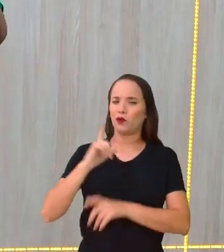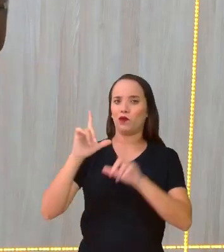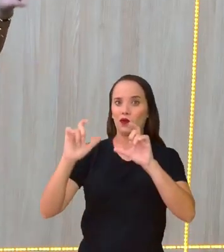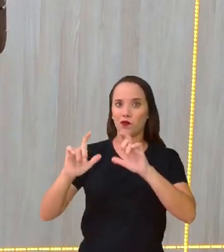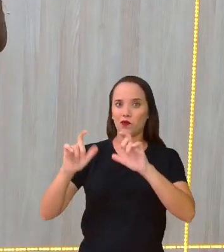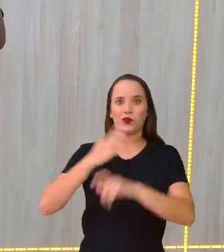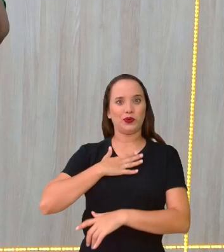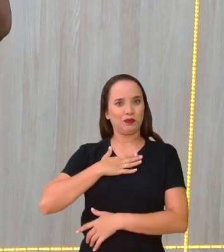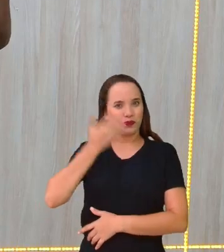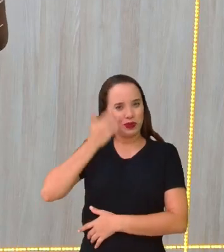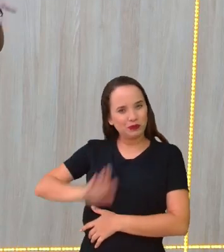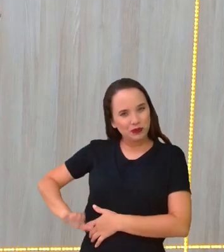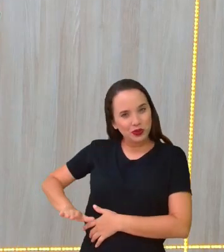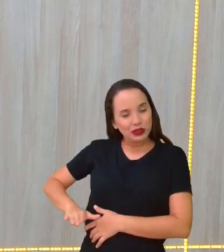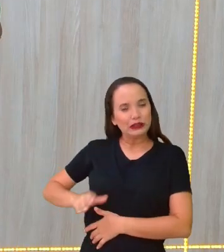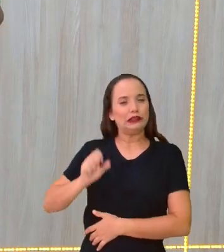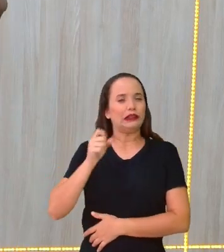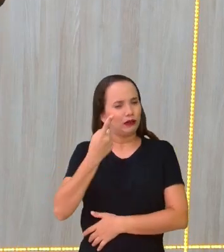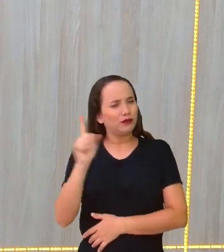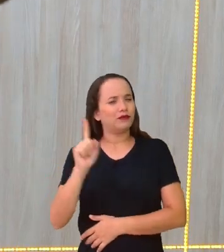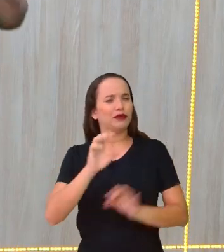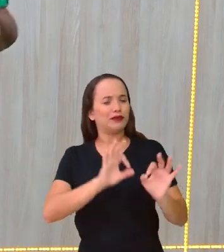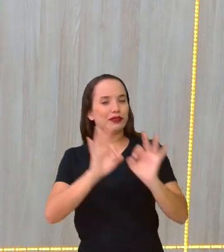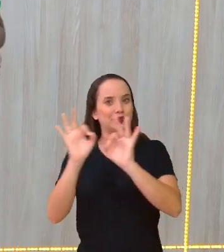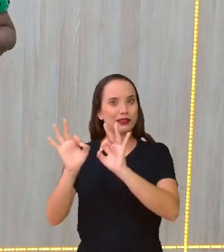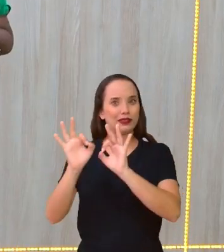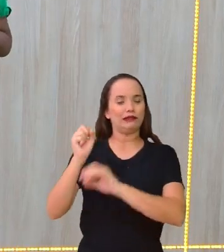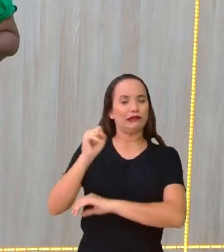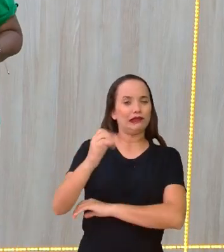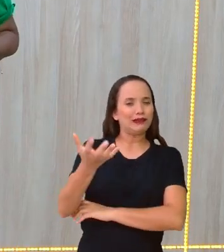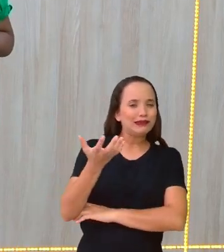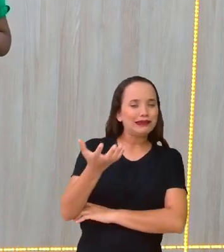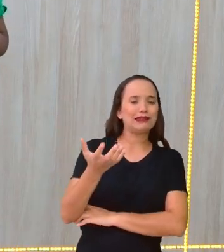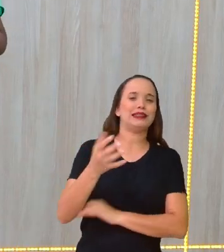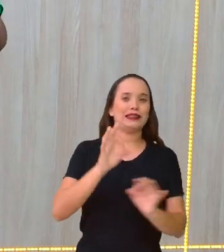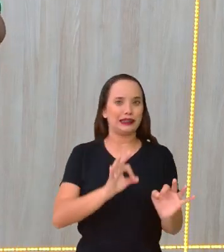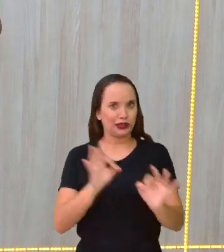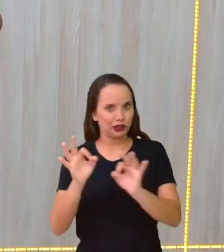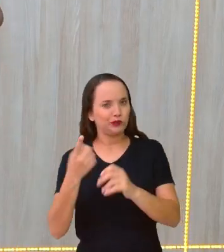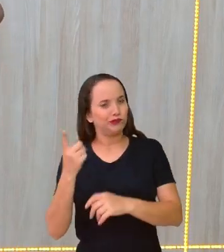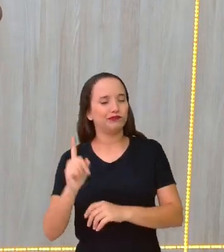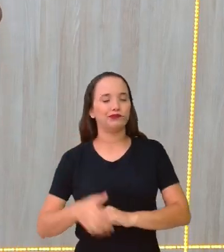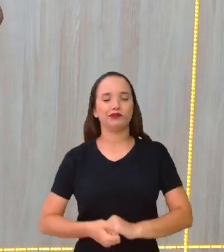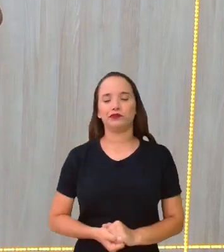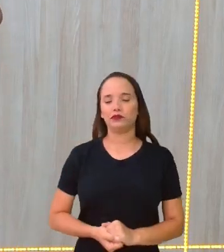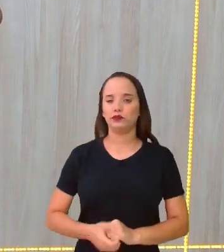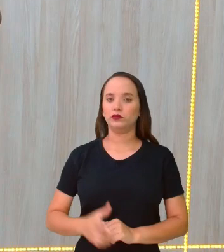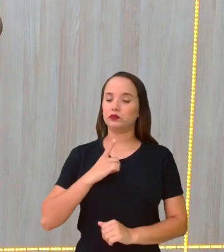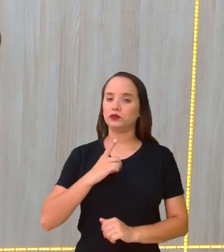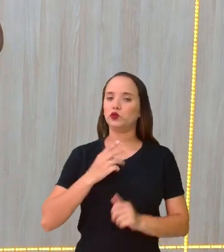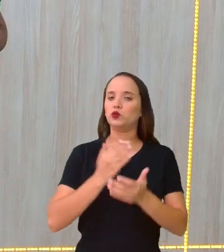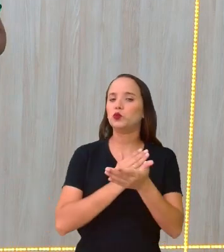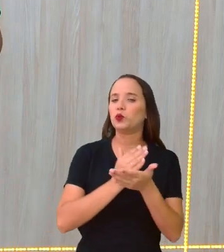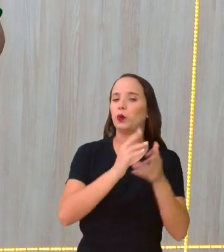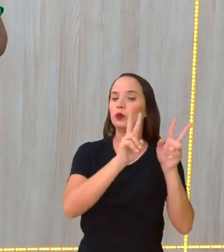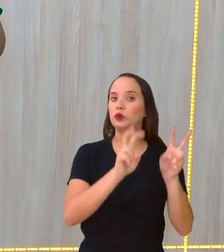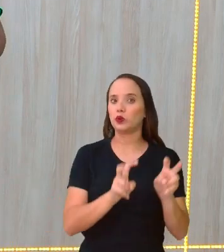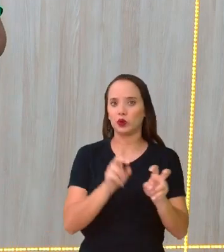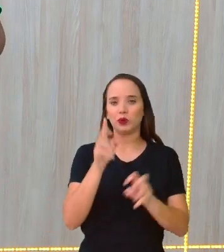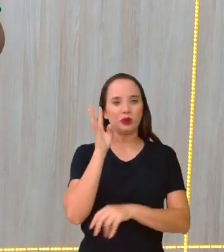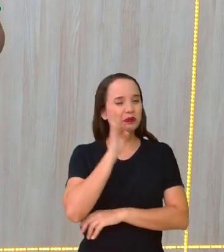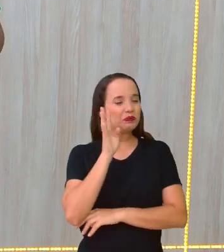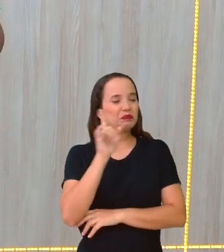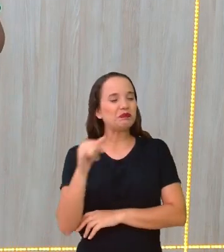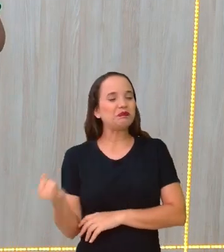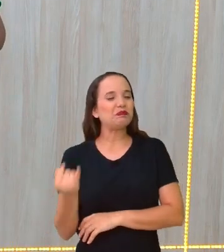tá? Precisando da visualização de vocês. Tem o começo do assunto muito legal, muito importante para a